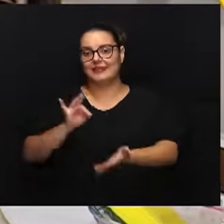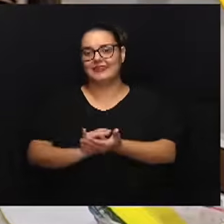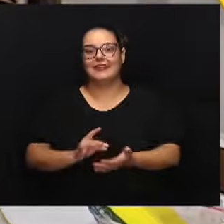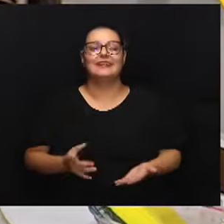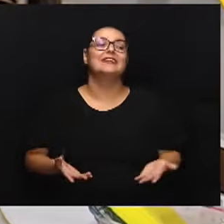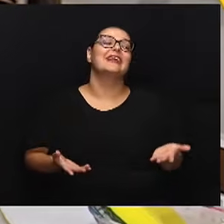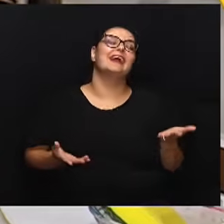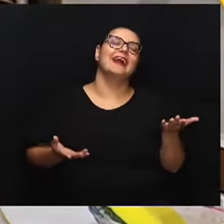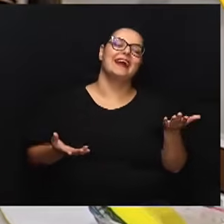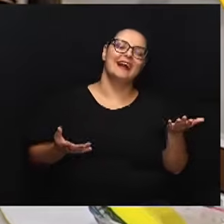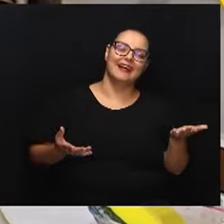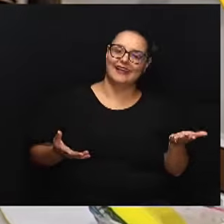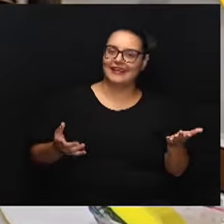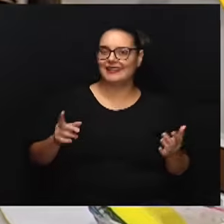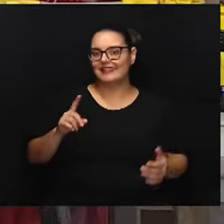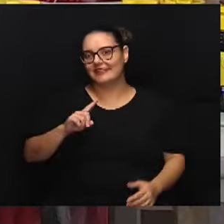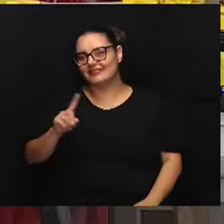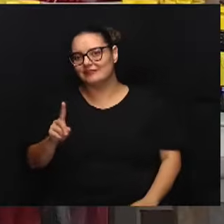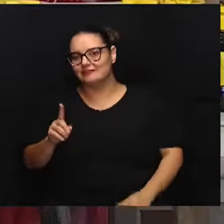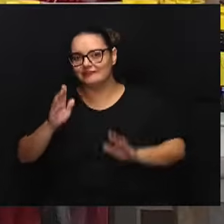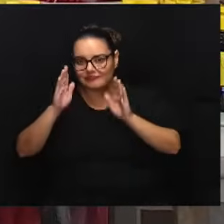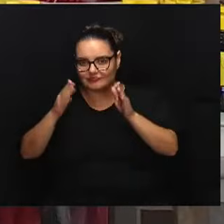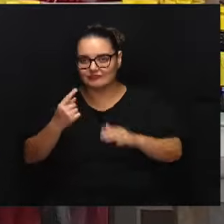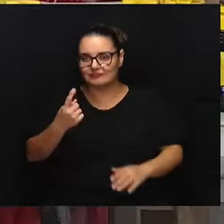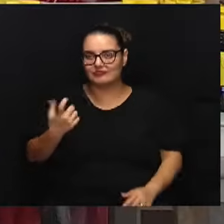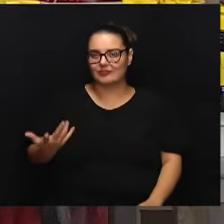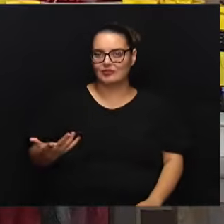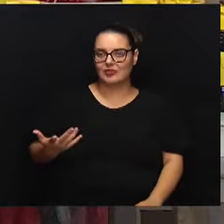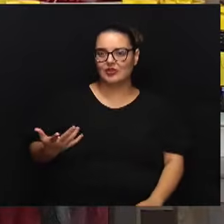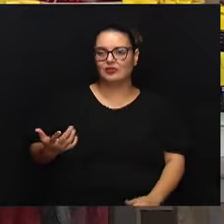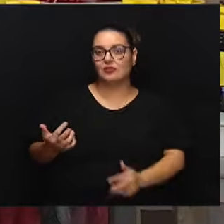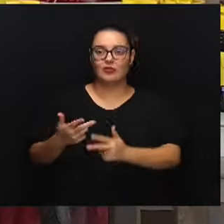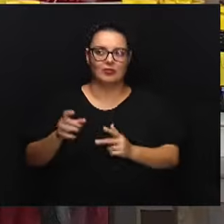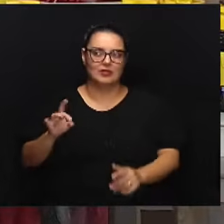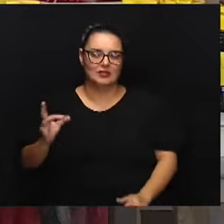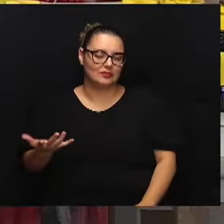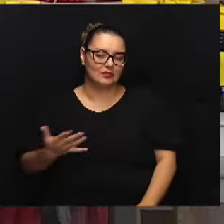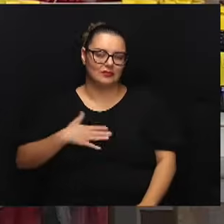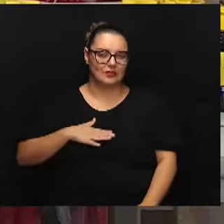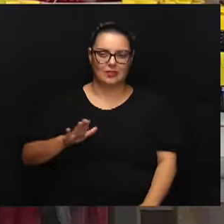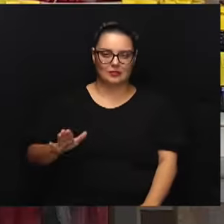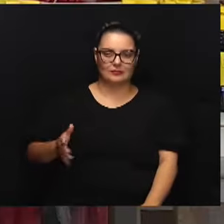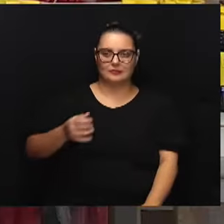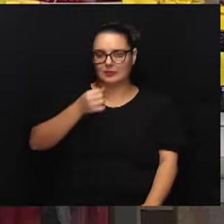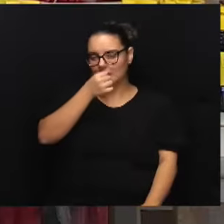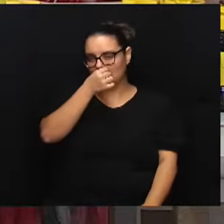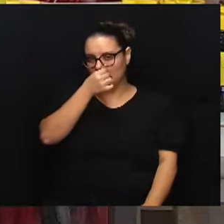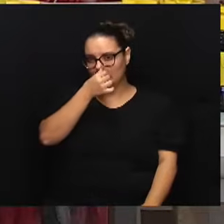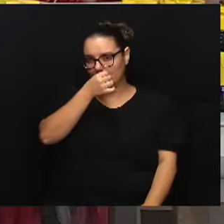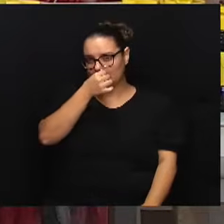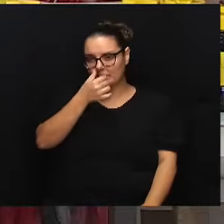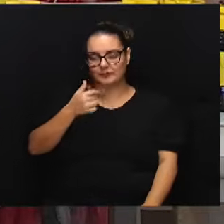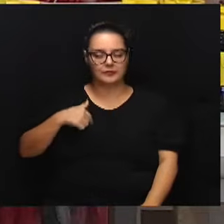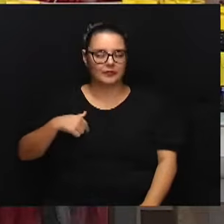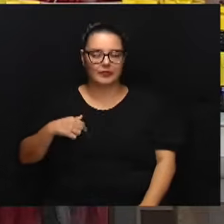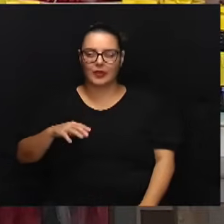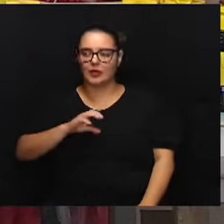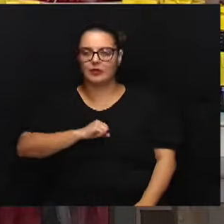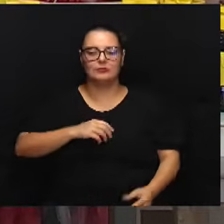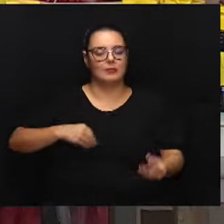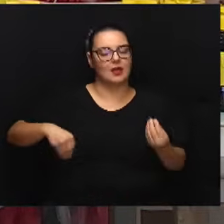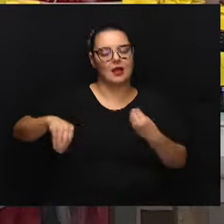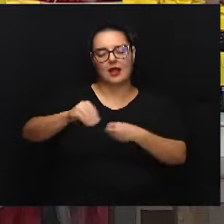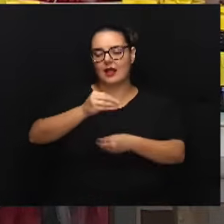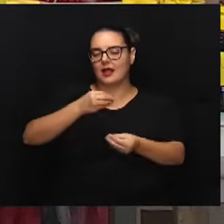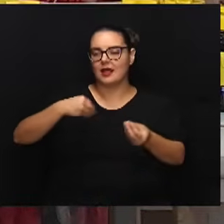preso numa aba só, sabe, tipo de arte. Eu gosto de explorar todos os tipos de vertentes.